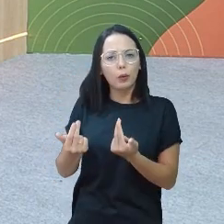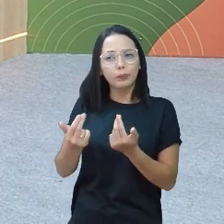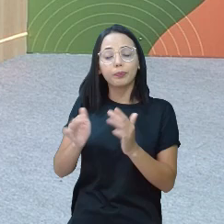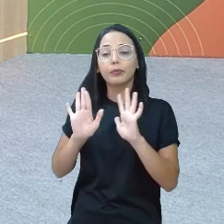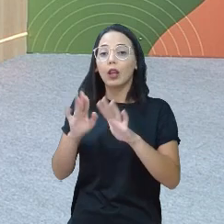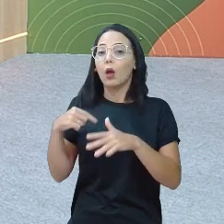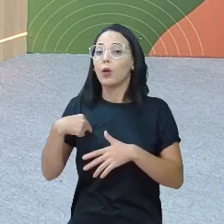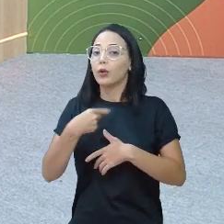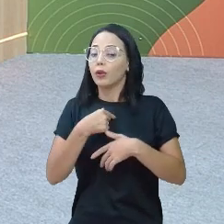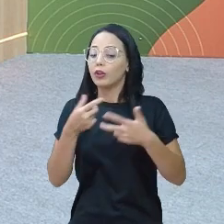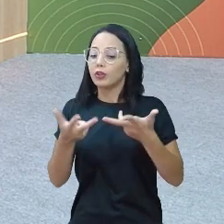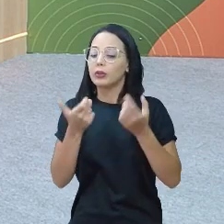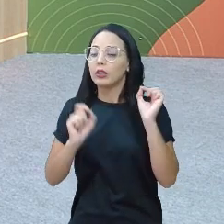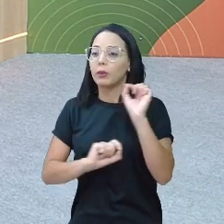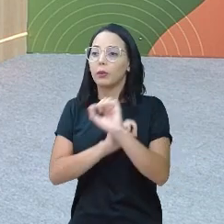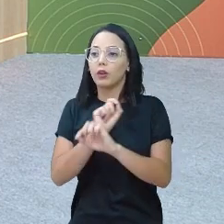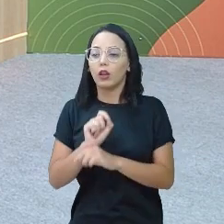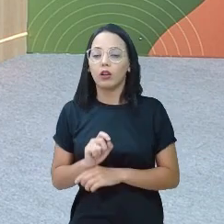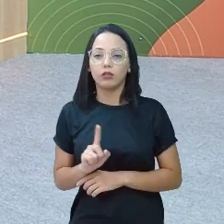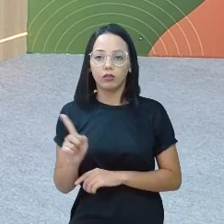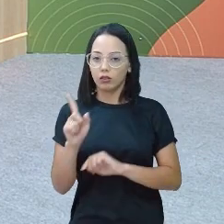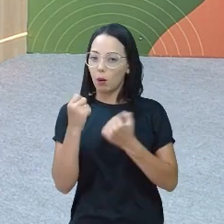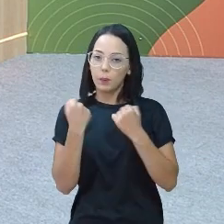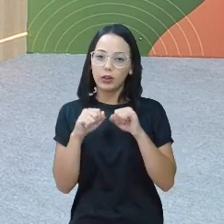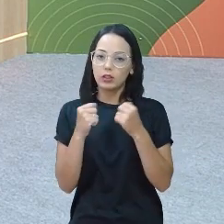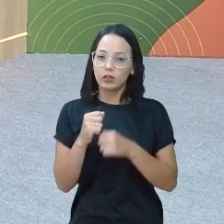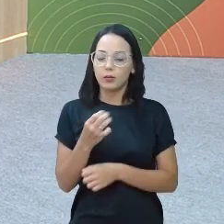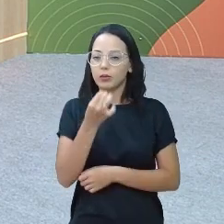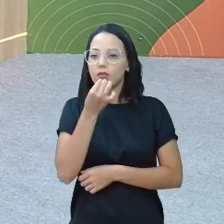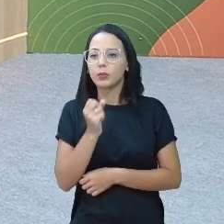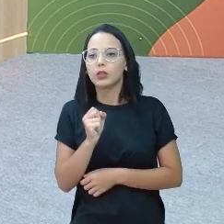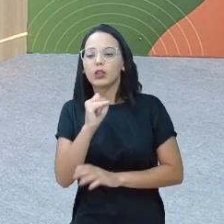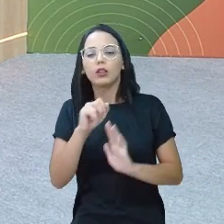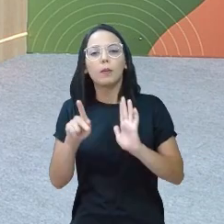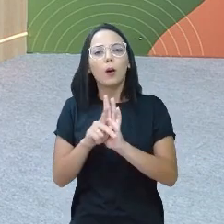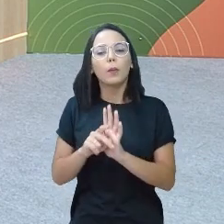gente colocou é, não necessariamente... Se eu tenho